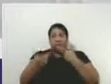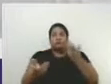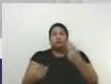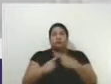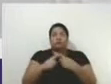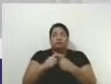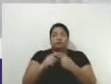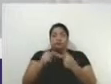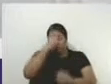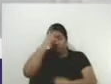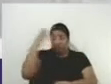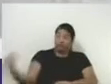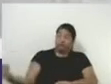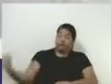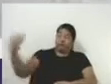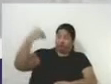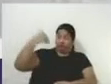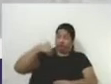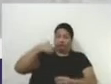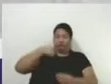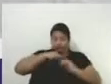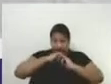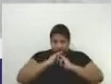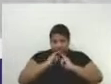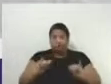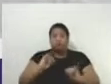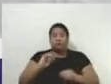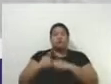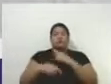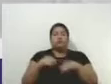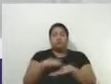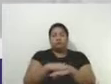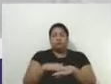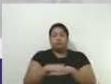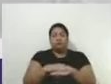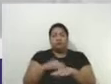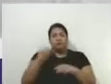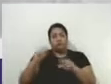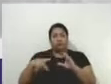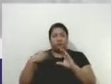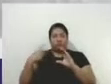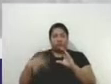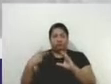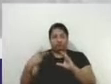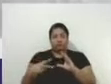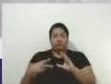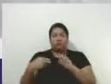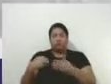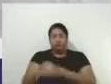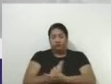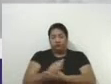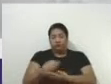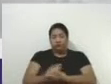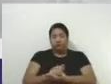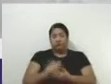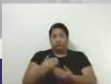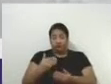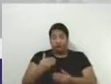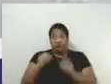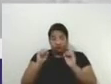sobre esse assunto, e tenho certeza que a Câmara Municipal de Botucatu, ela pode e deve dar a sua contribuição,